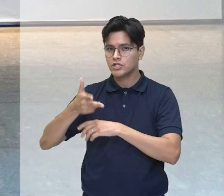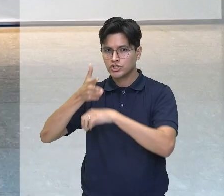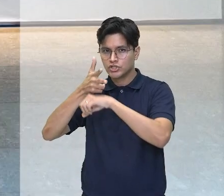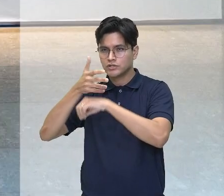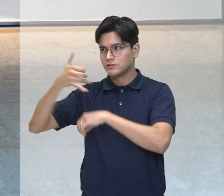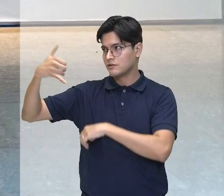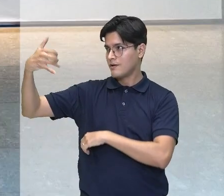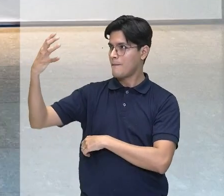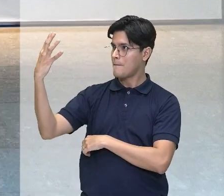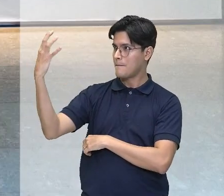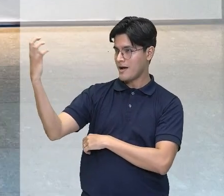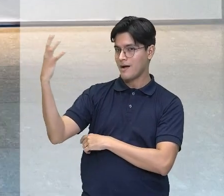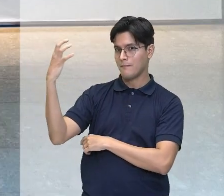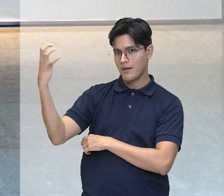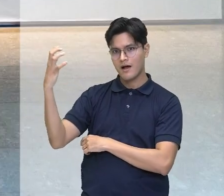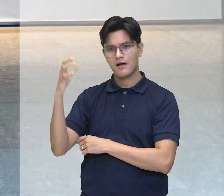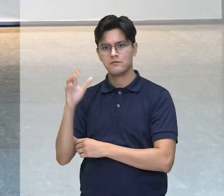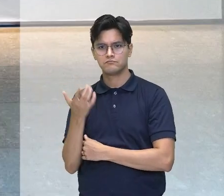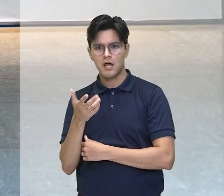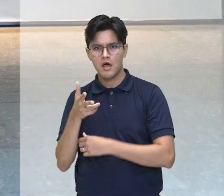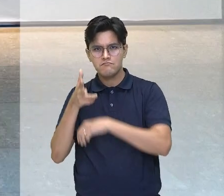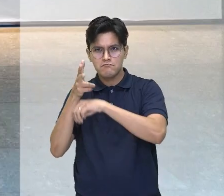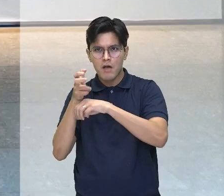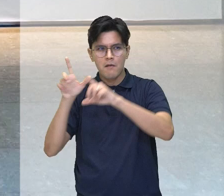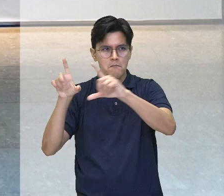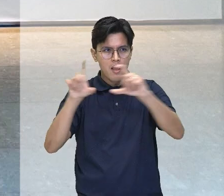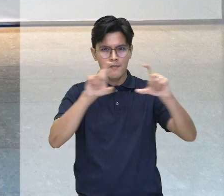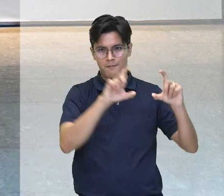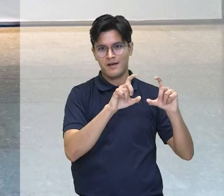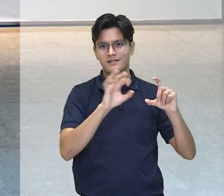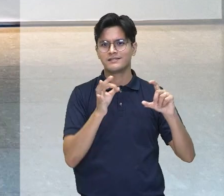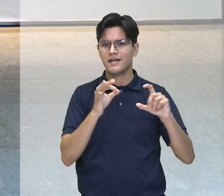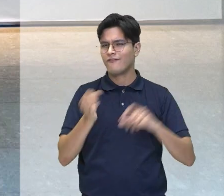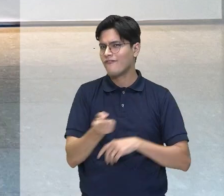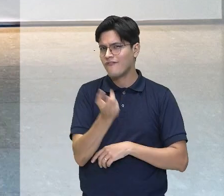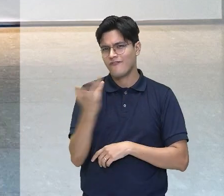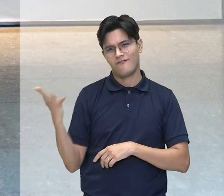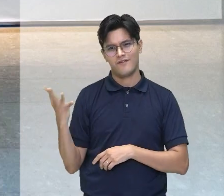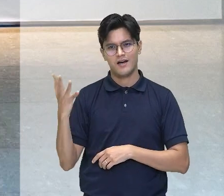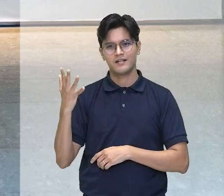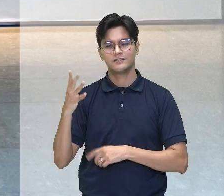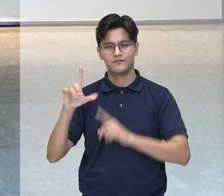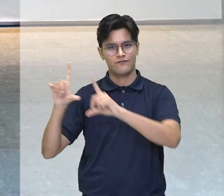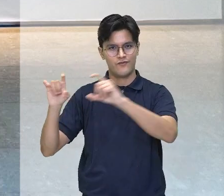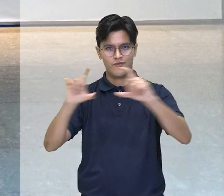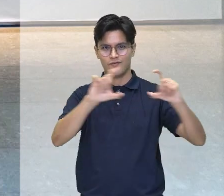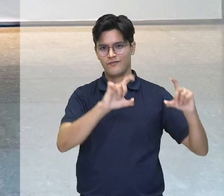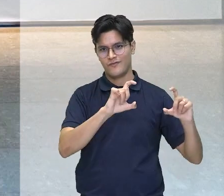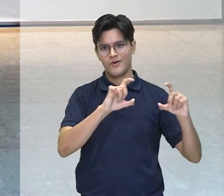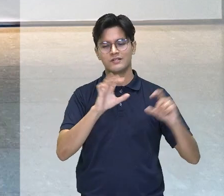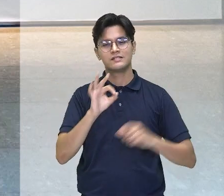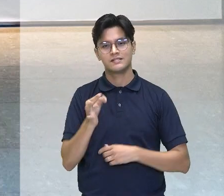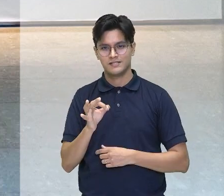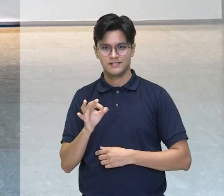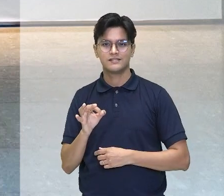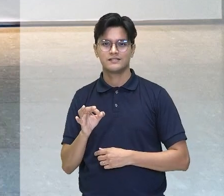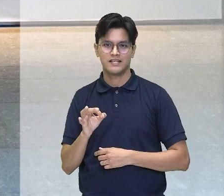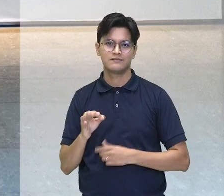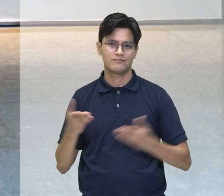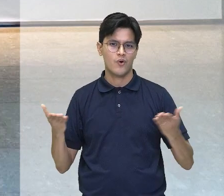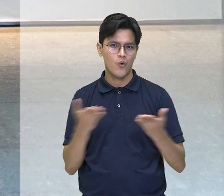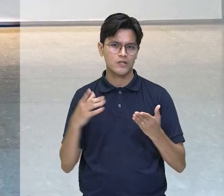digitais oferecem alta resolução, armazenamento digital, você tira infinitas fotos e muitas vezes são integradas aí a